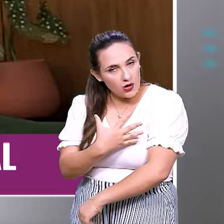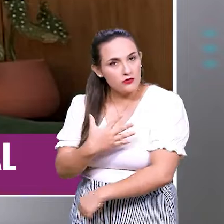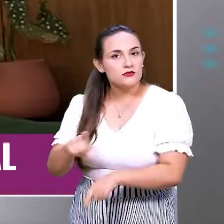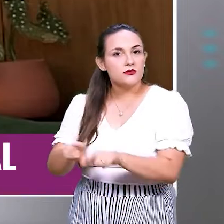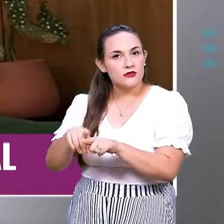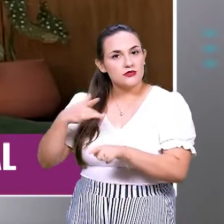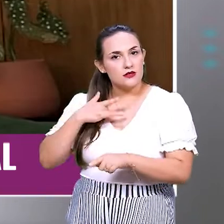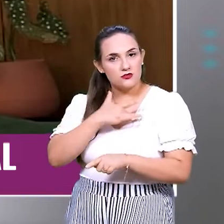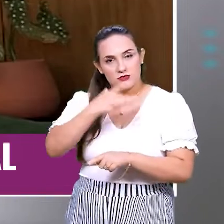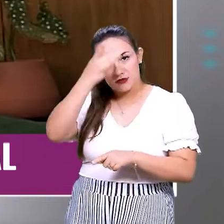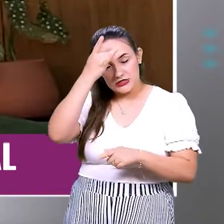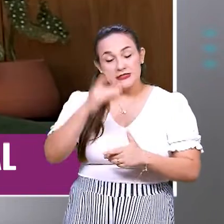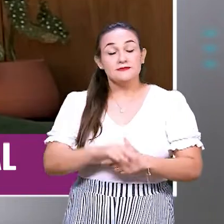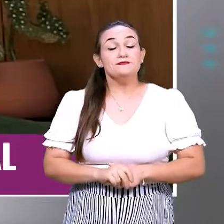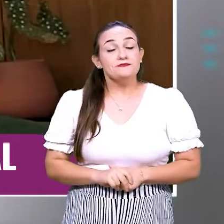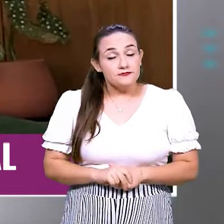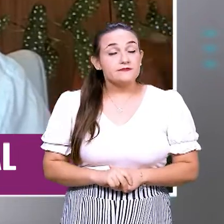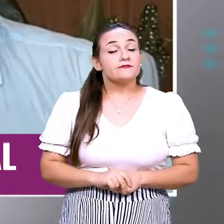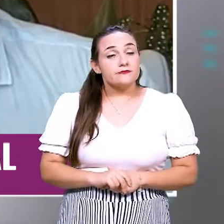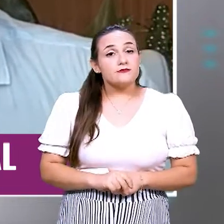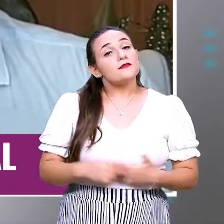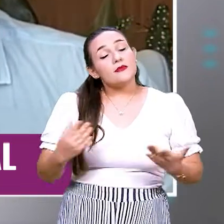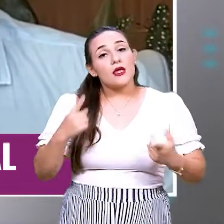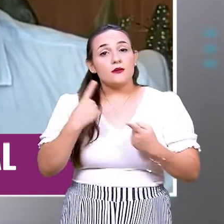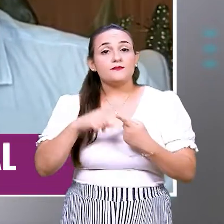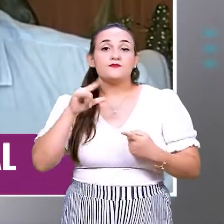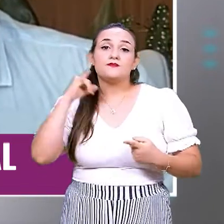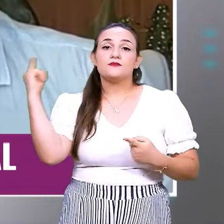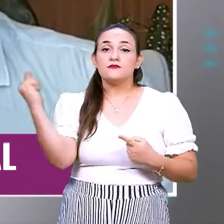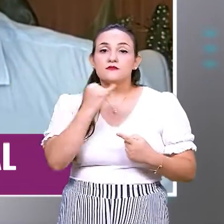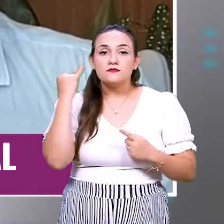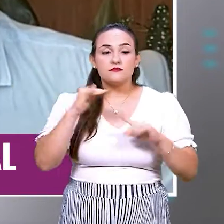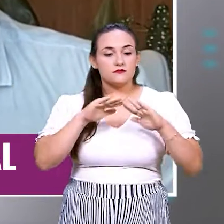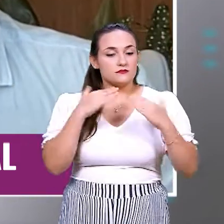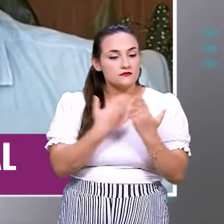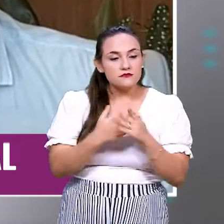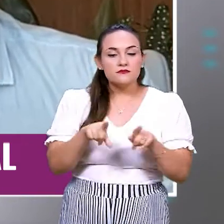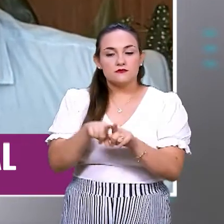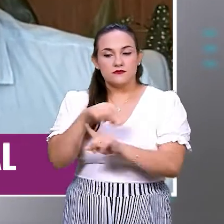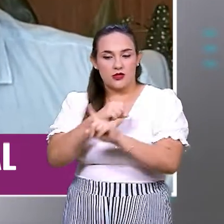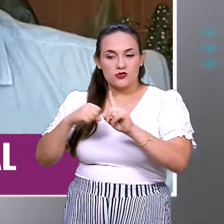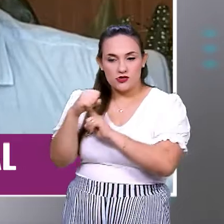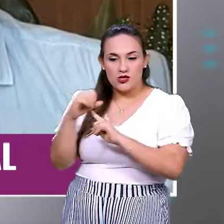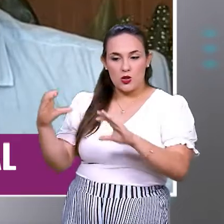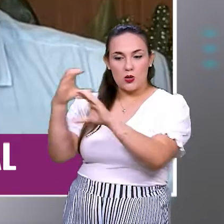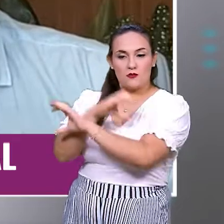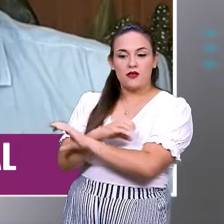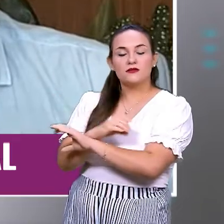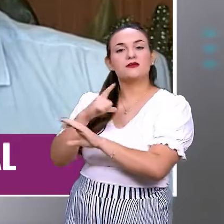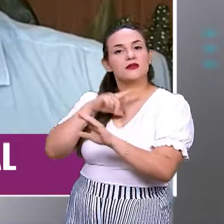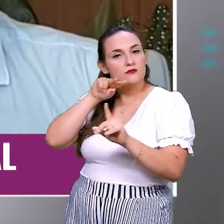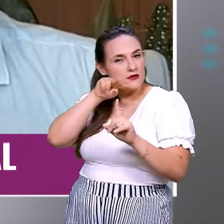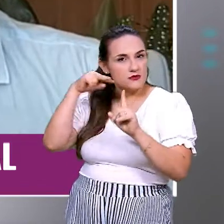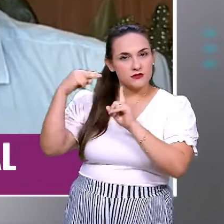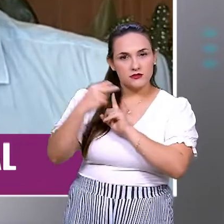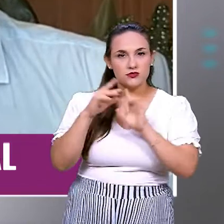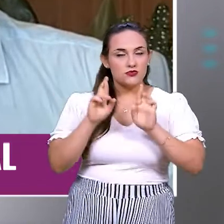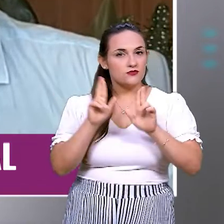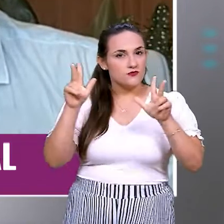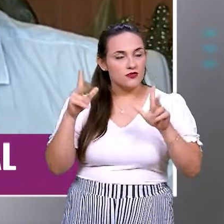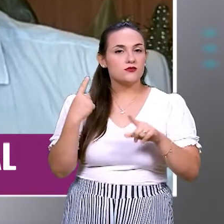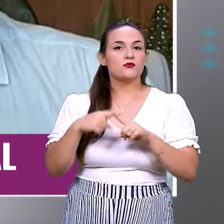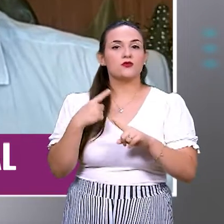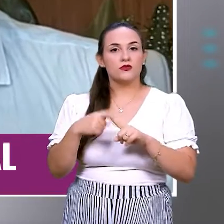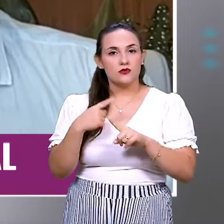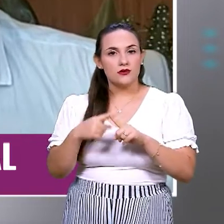saúde mental. Certo. E qual que é a importância, por exemplo, das escolas, da sociedade como um todo, ter um olhar para essa questão?